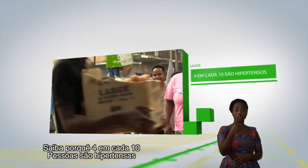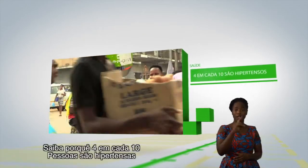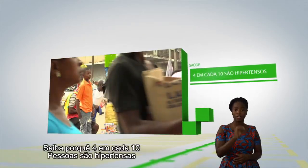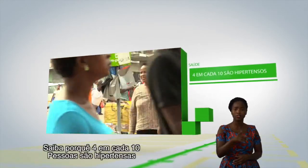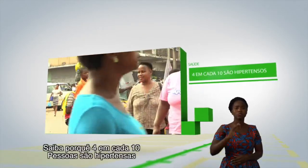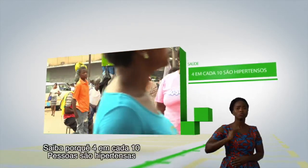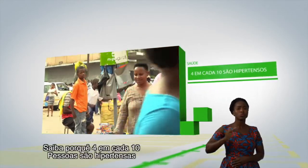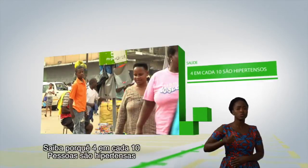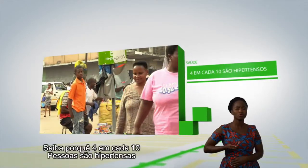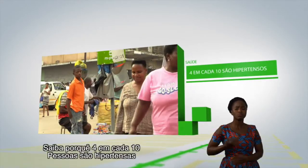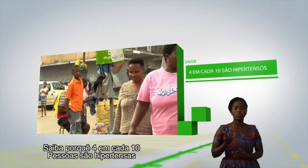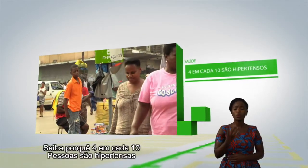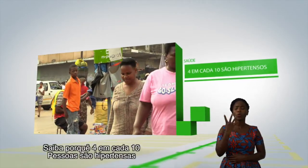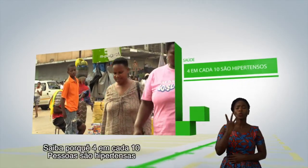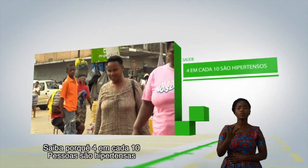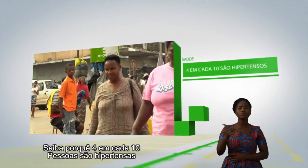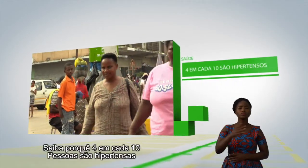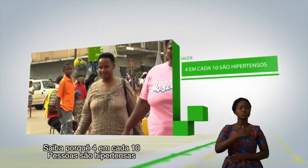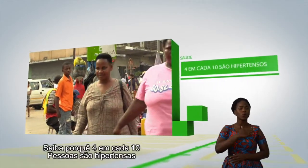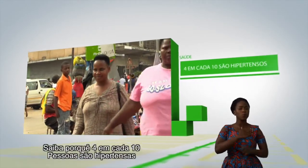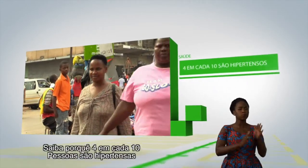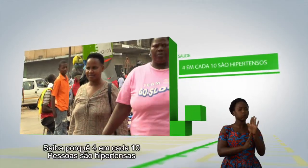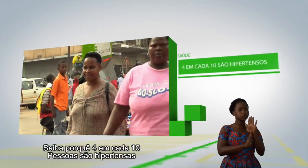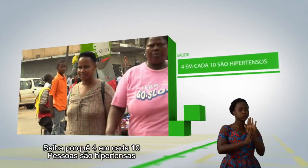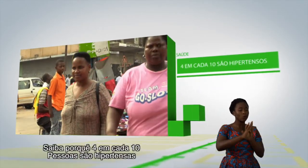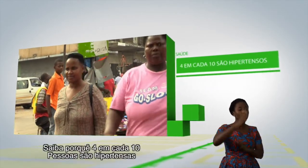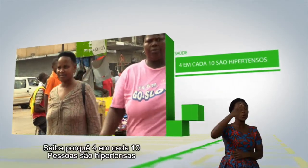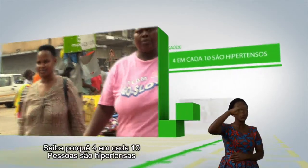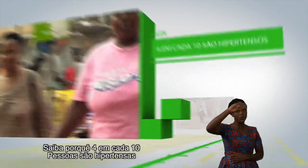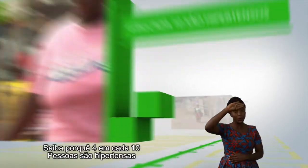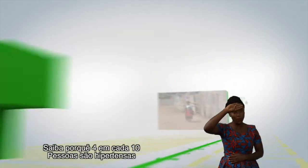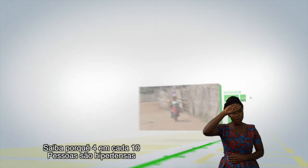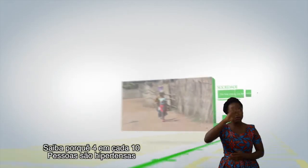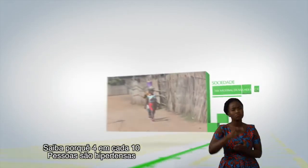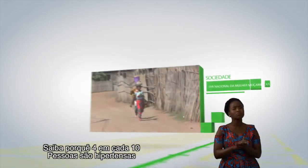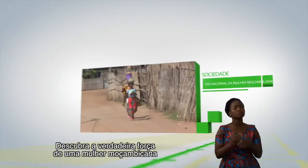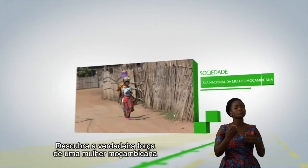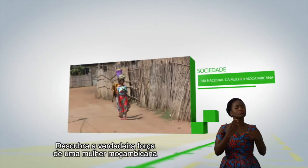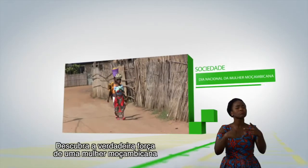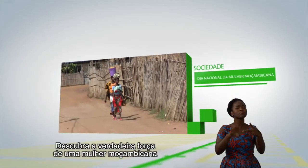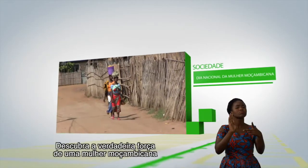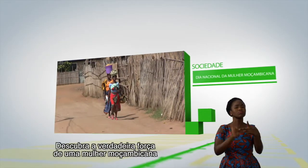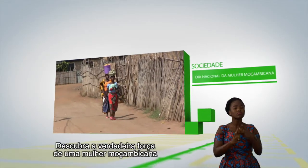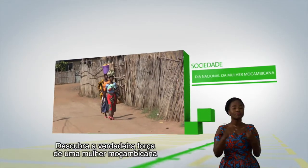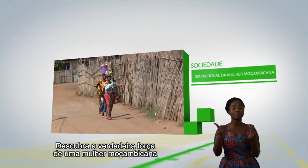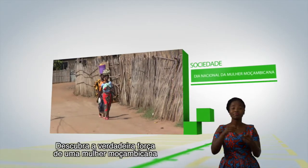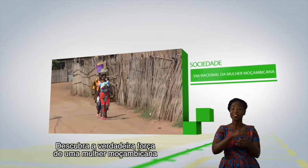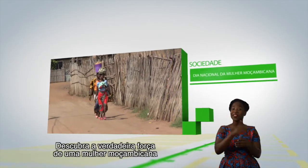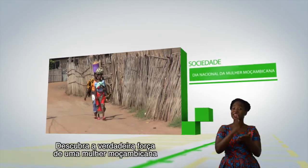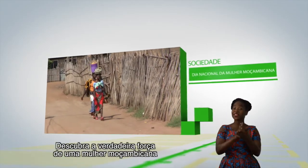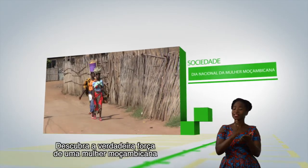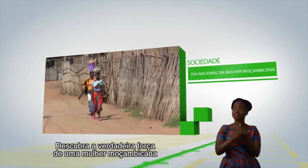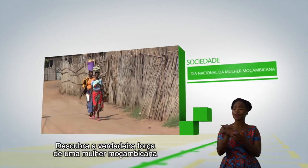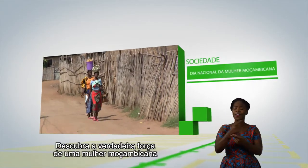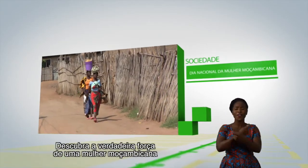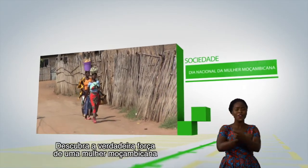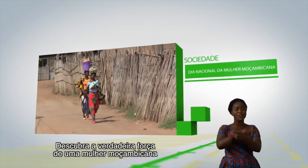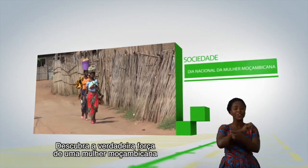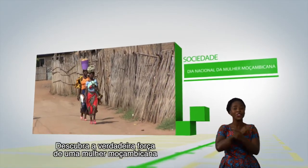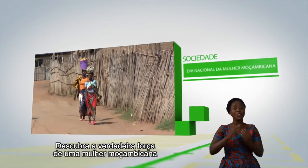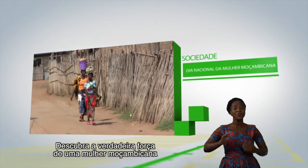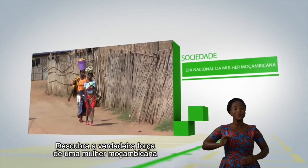Saiba por que 4 em cada 10 mulheres são impertenças. Descubra a verdadeira